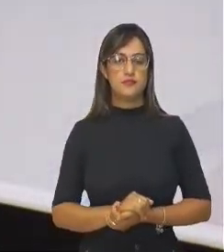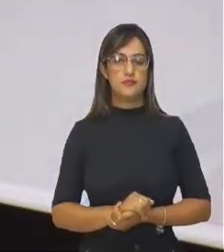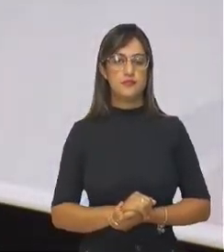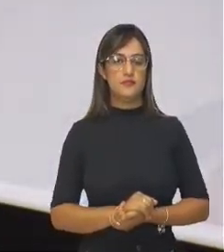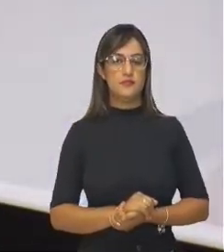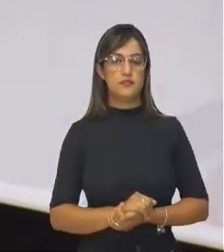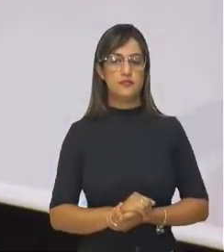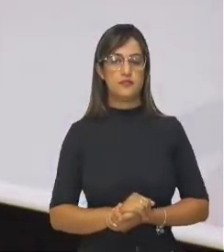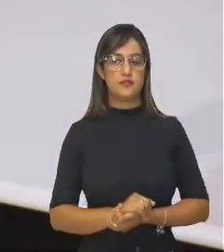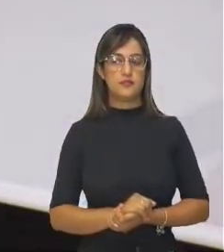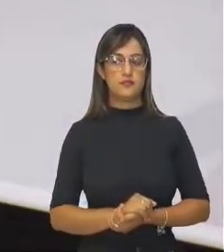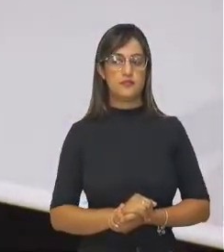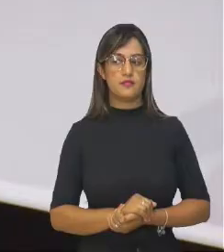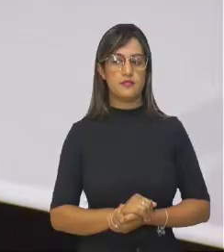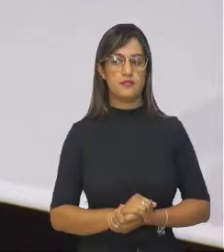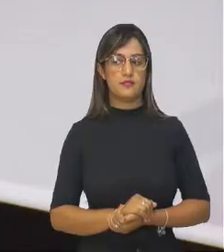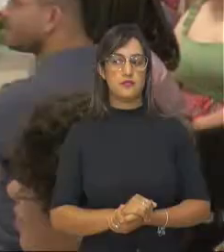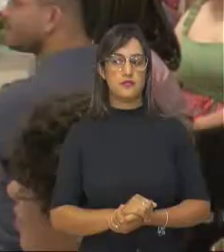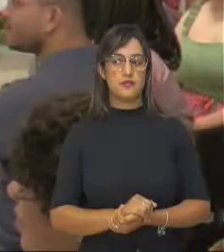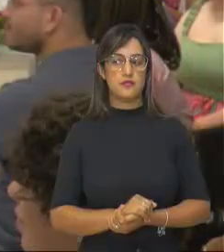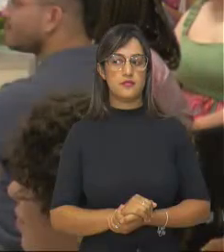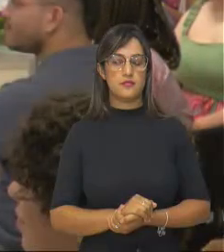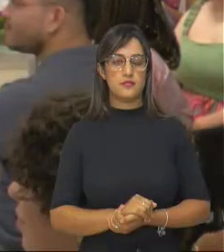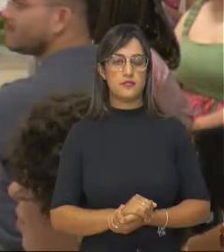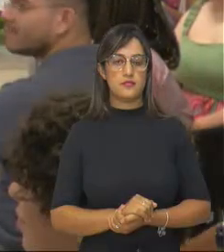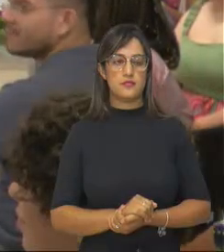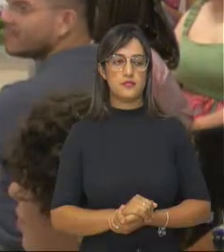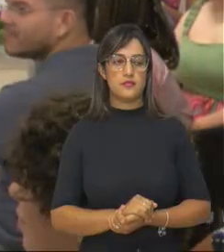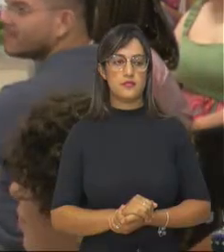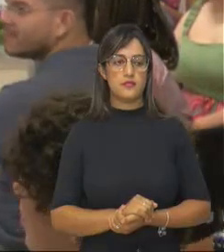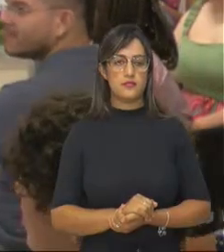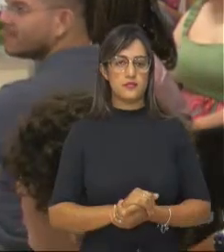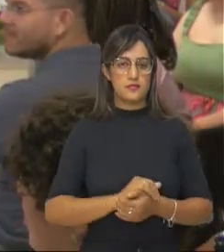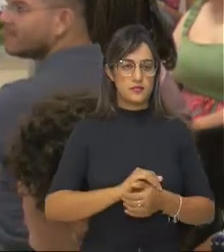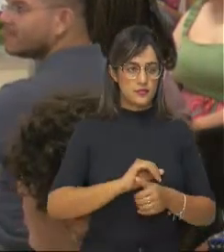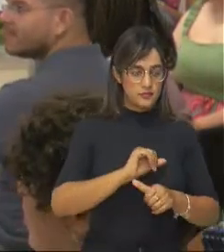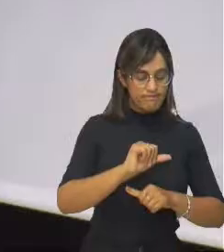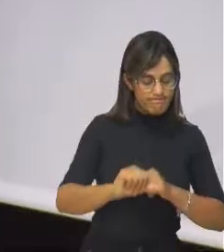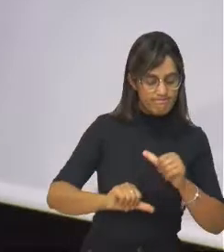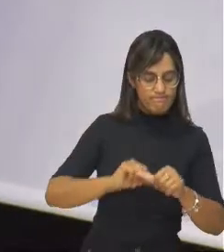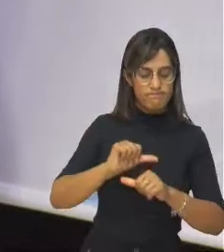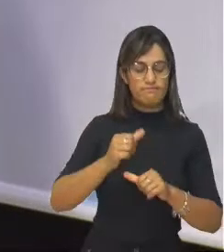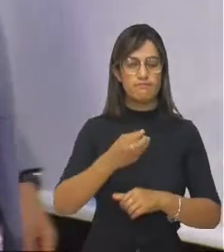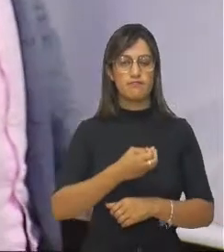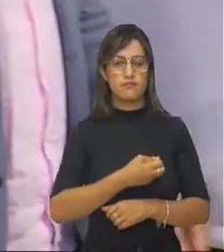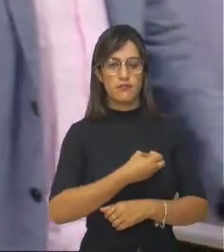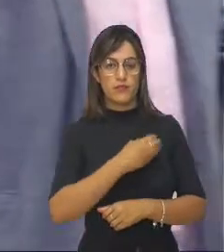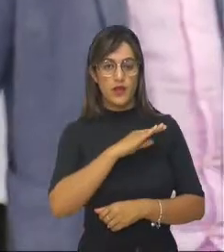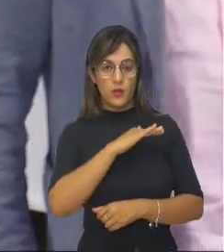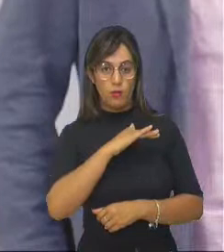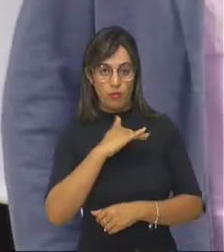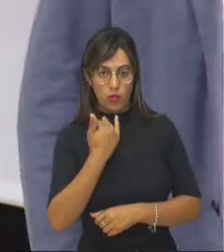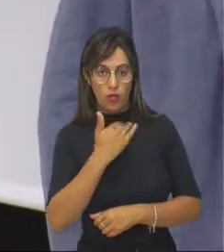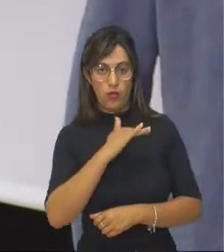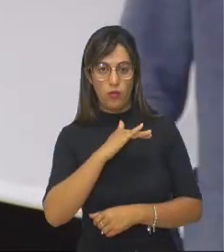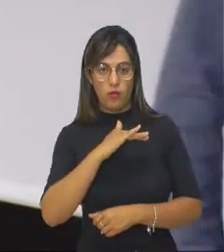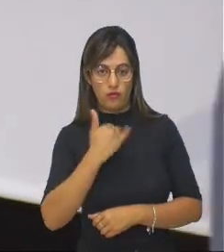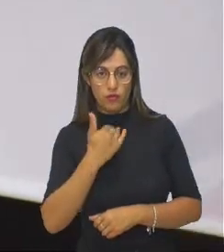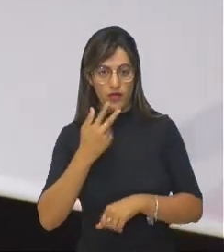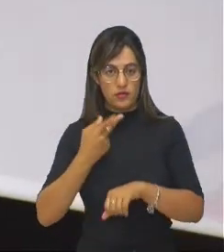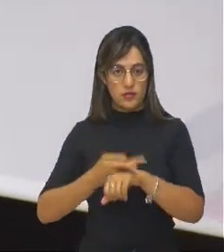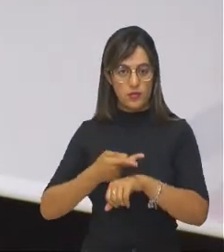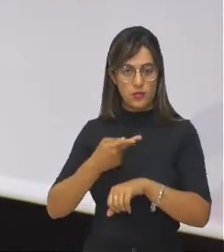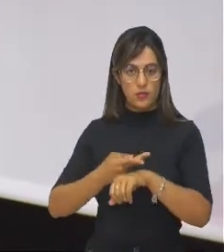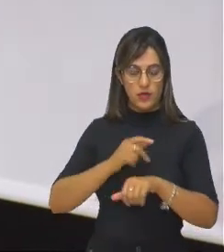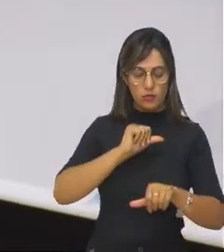Morto, morrido, desfeito, feito vidro, me torno vivo. Morto, morrido, desfeito, feito vidro, me